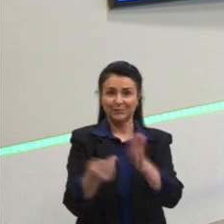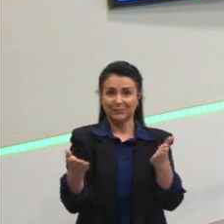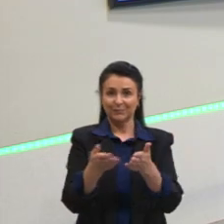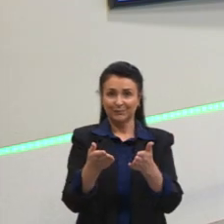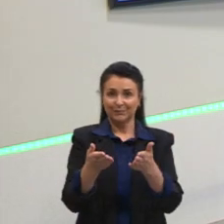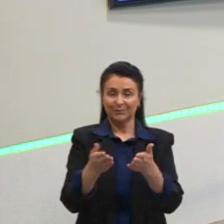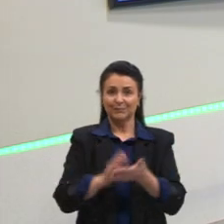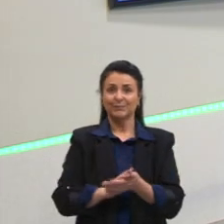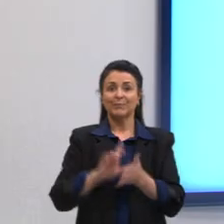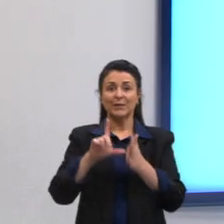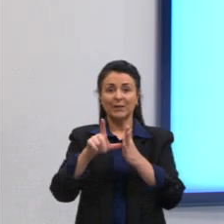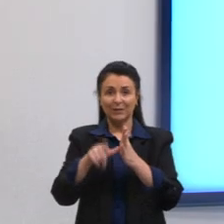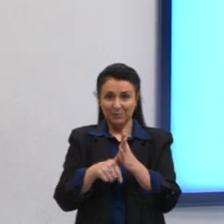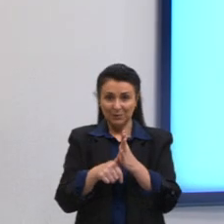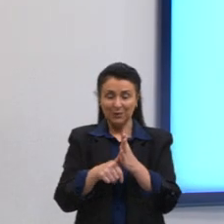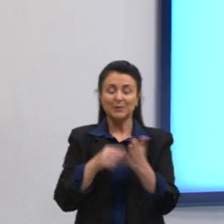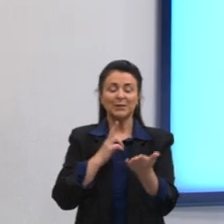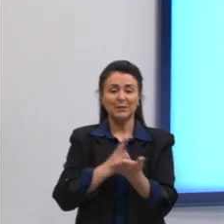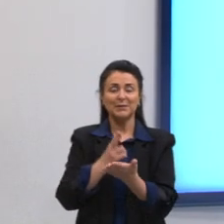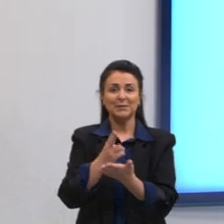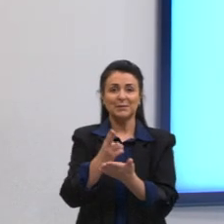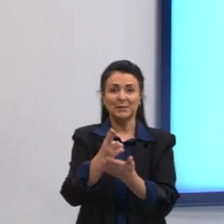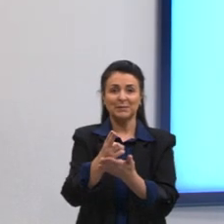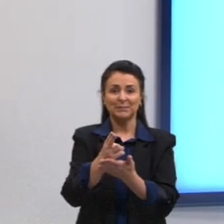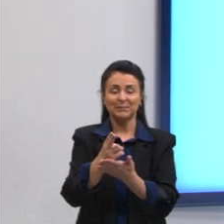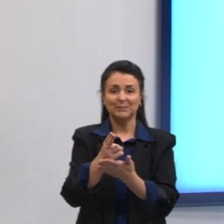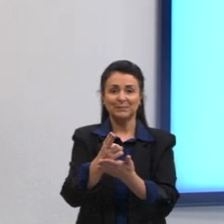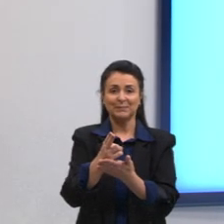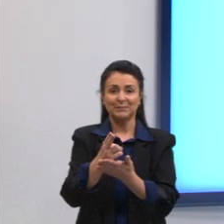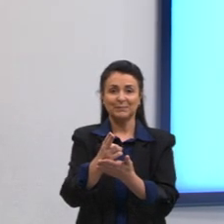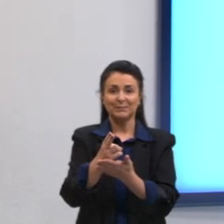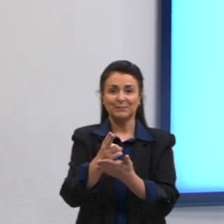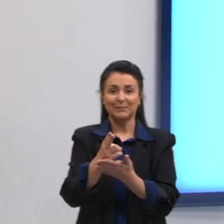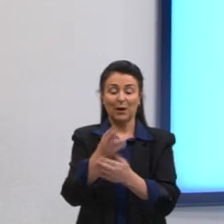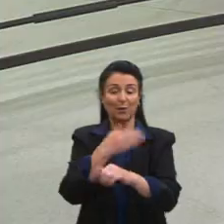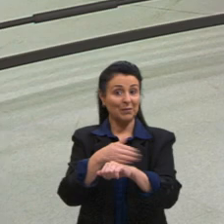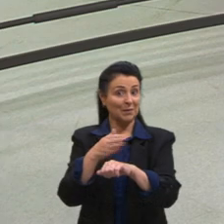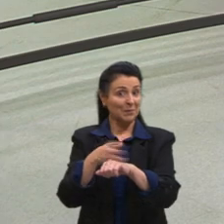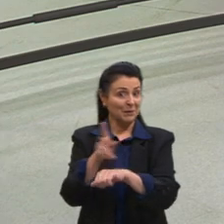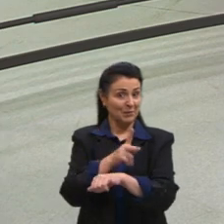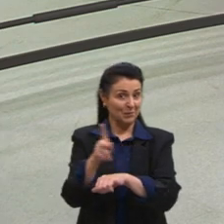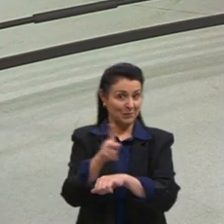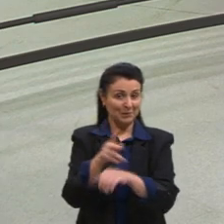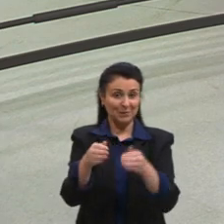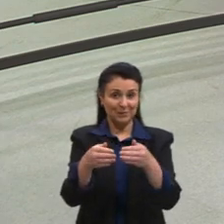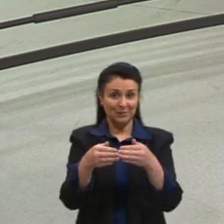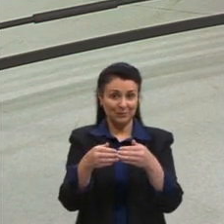quadro primeiramente e depois a gente vai dar continuidade a um exercício ok